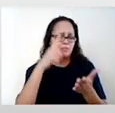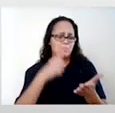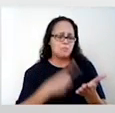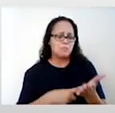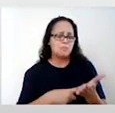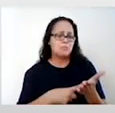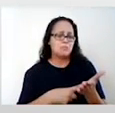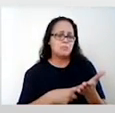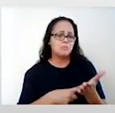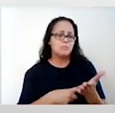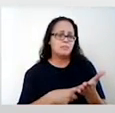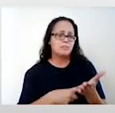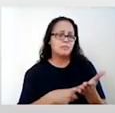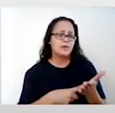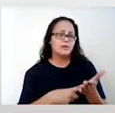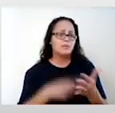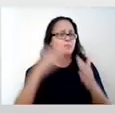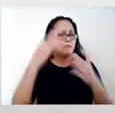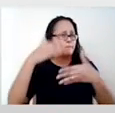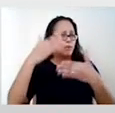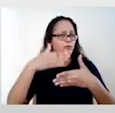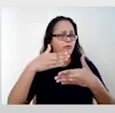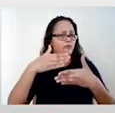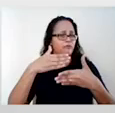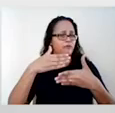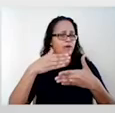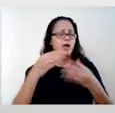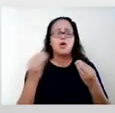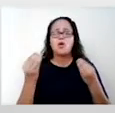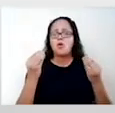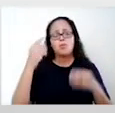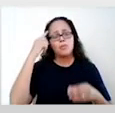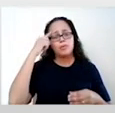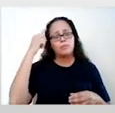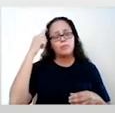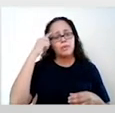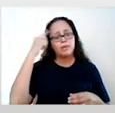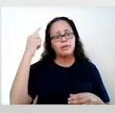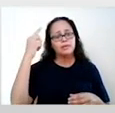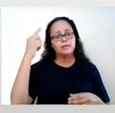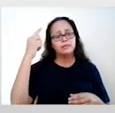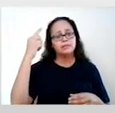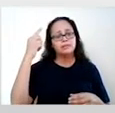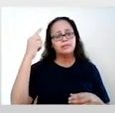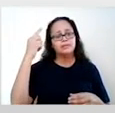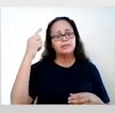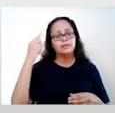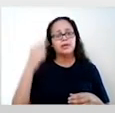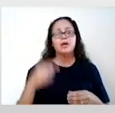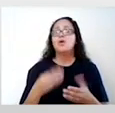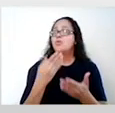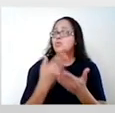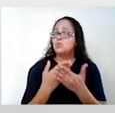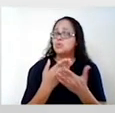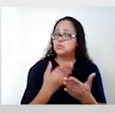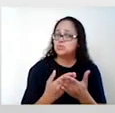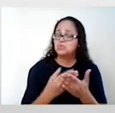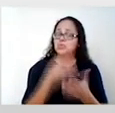aquela sua forma de pensar, tá? Ou mostrando estudos,